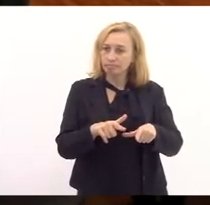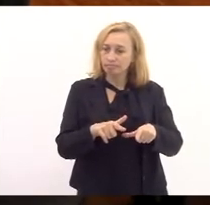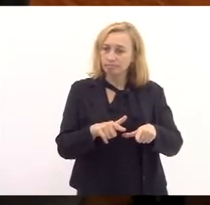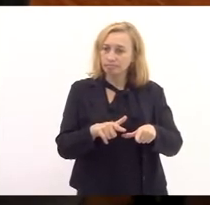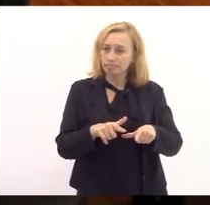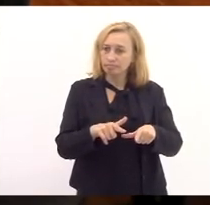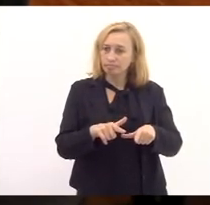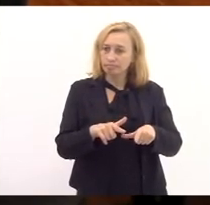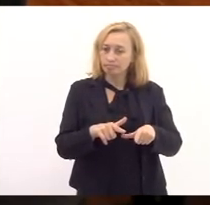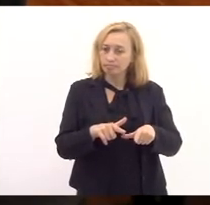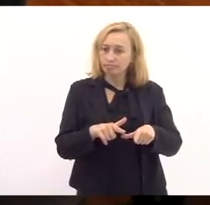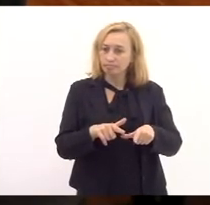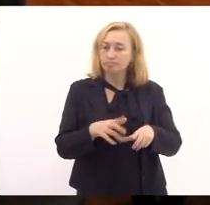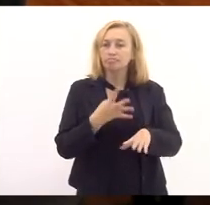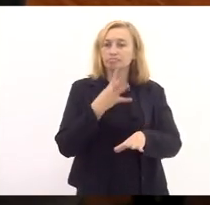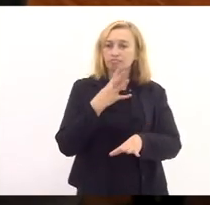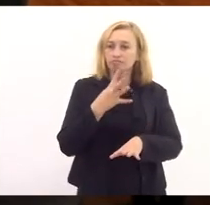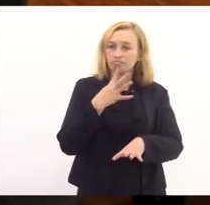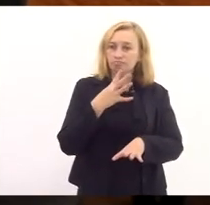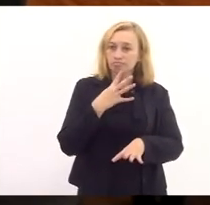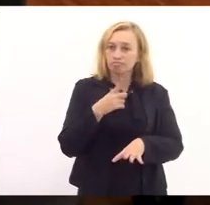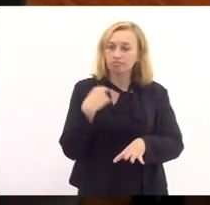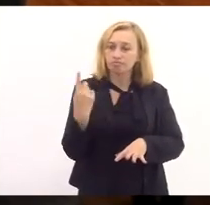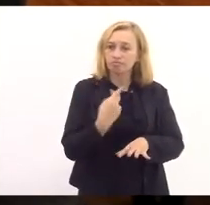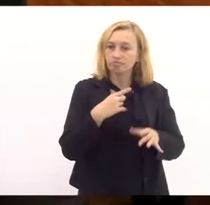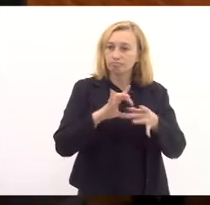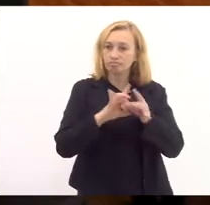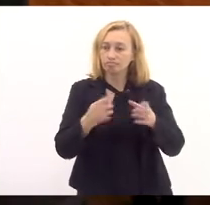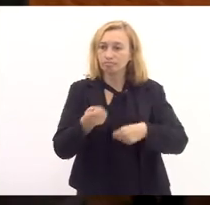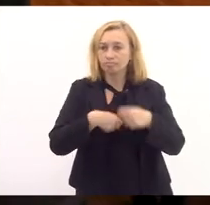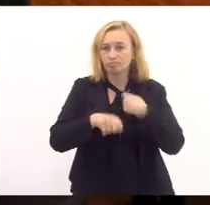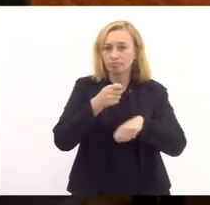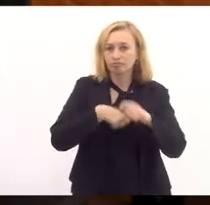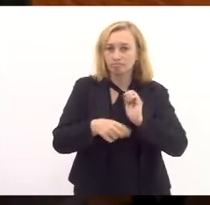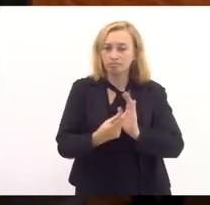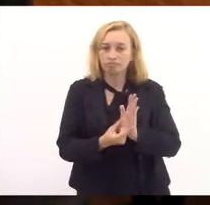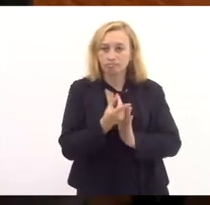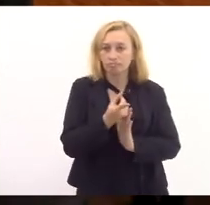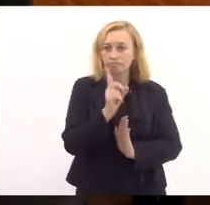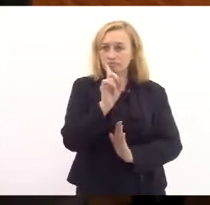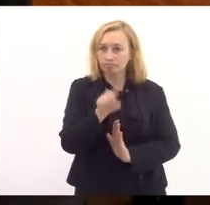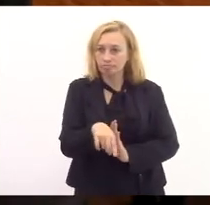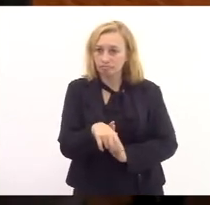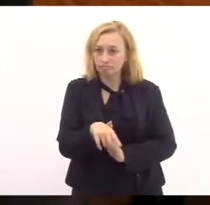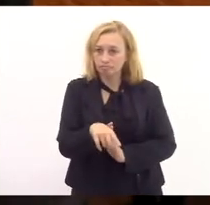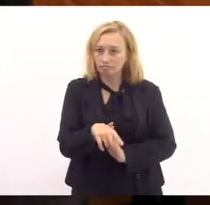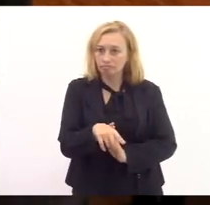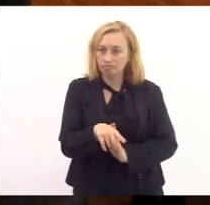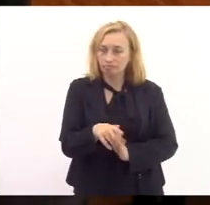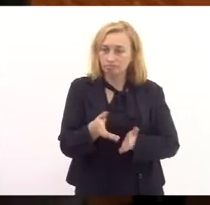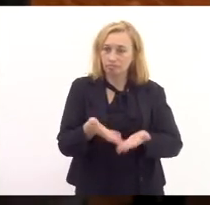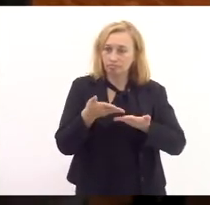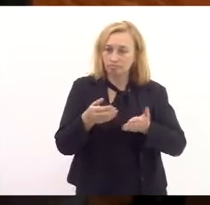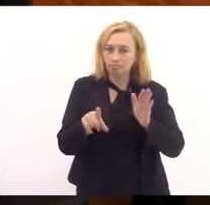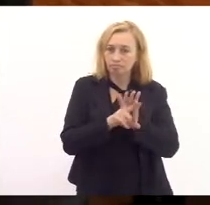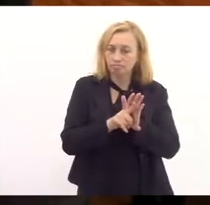agência reguladora e reconhece a autonomia administrativa financeira que nos é oferida pela